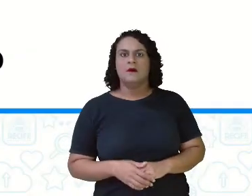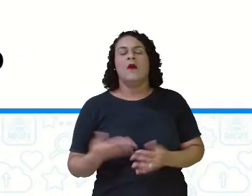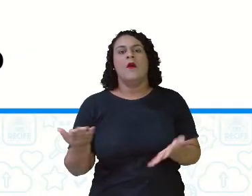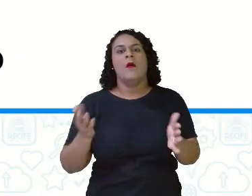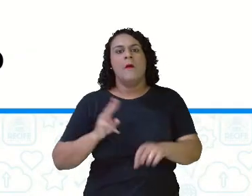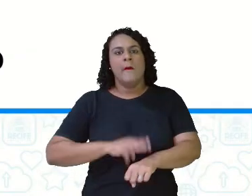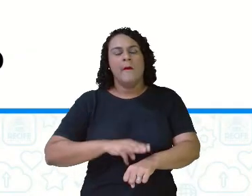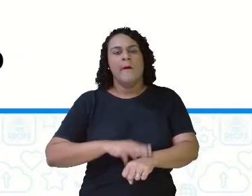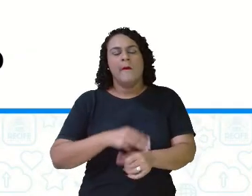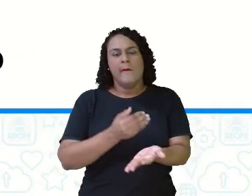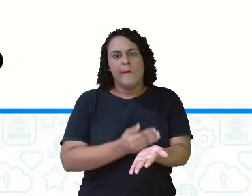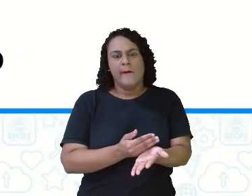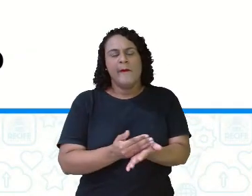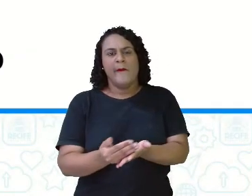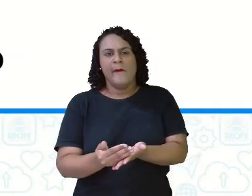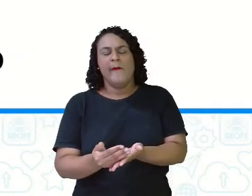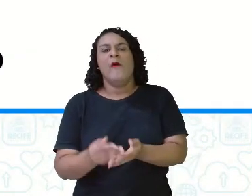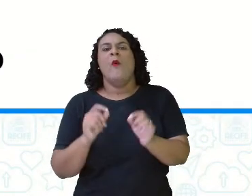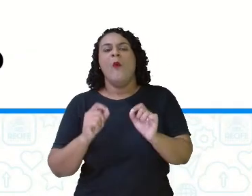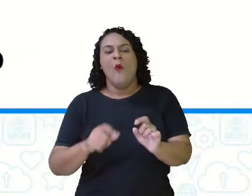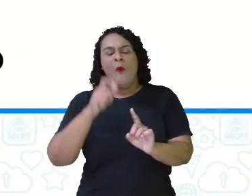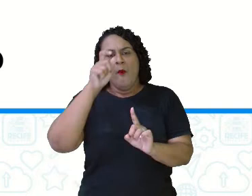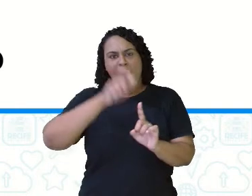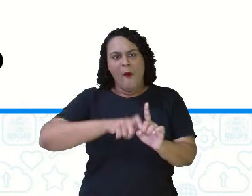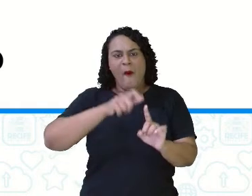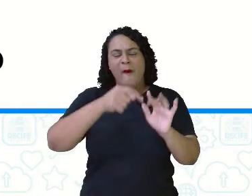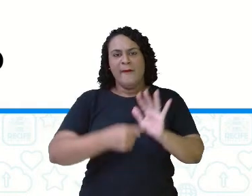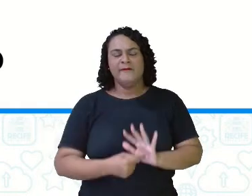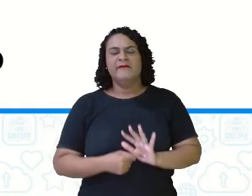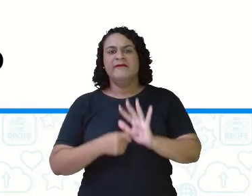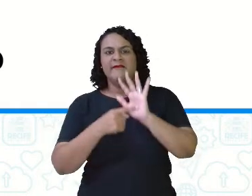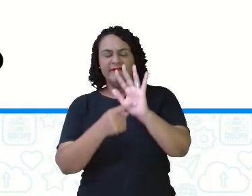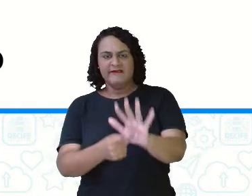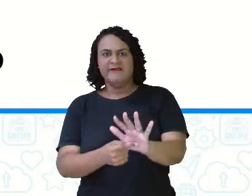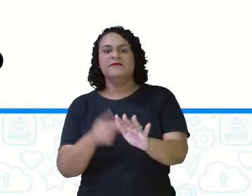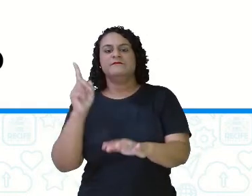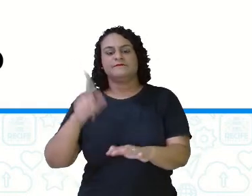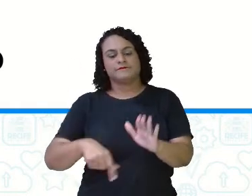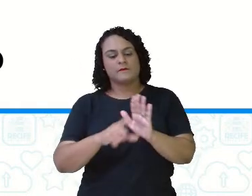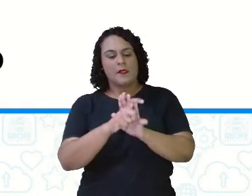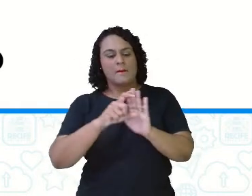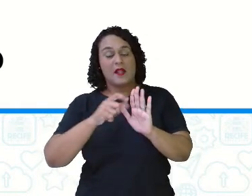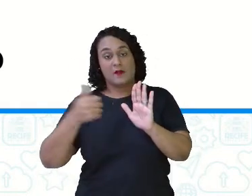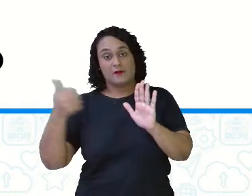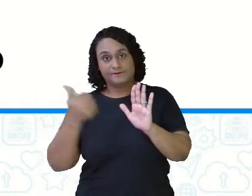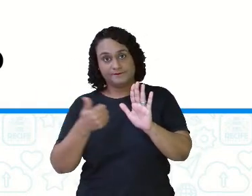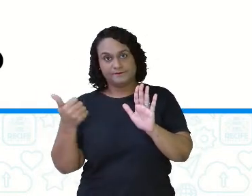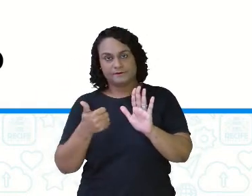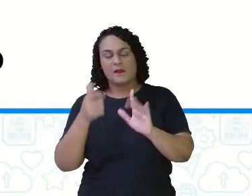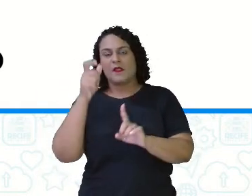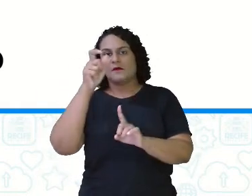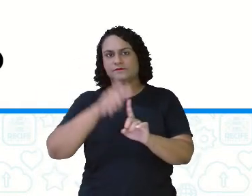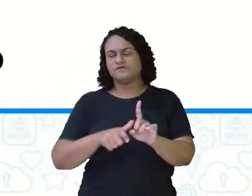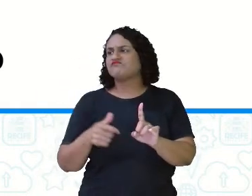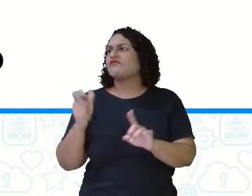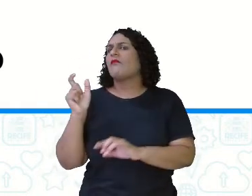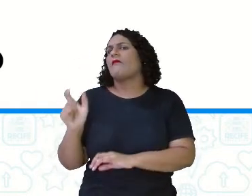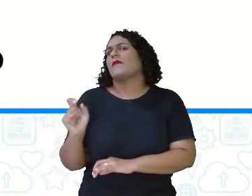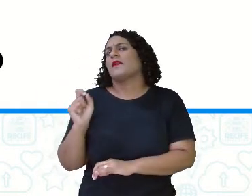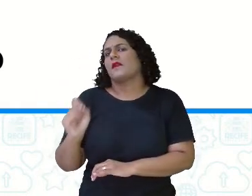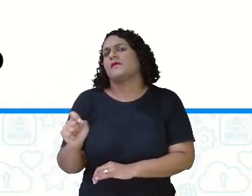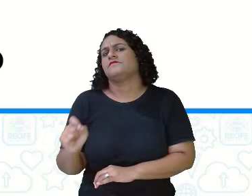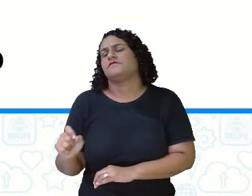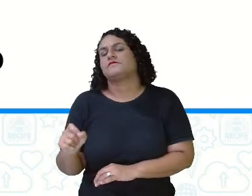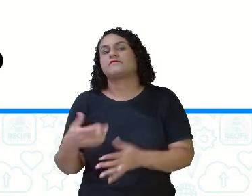disse, é quando os personagens são apresentados, geralmente é o primeiro parágrafo. As personagens quem são, onde